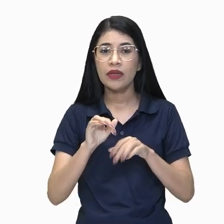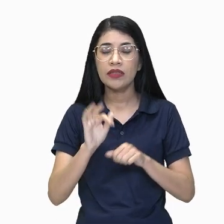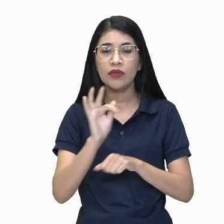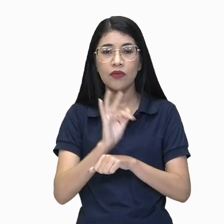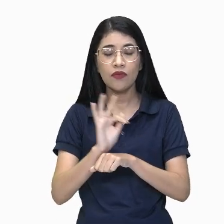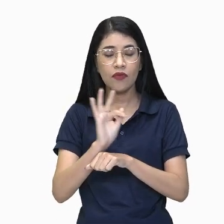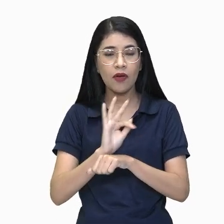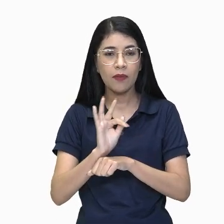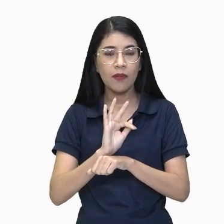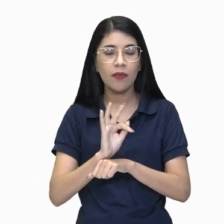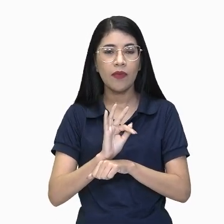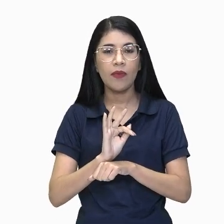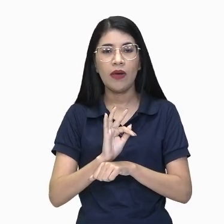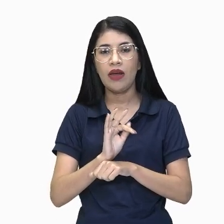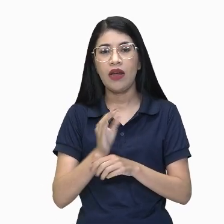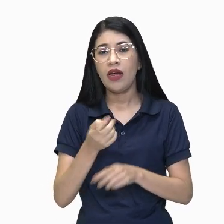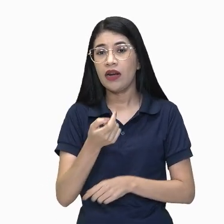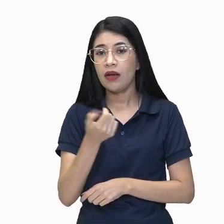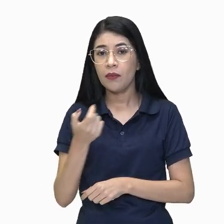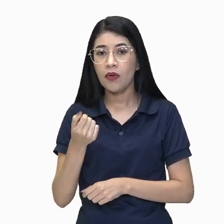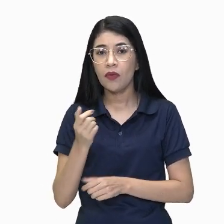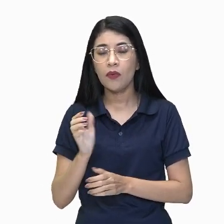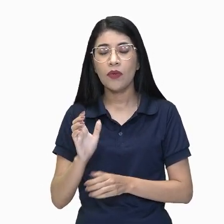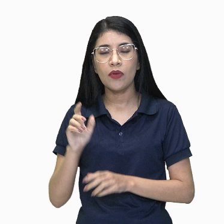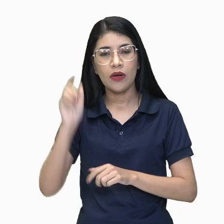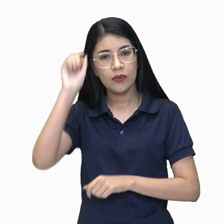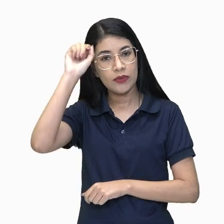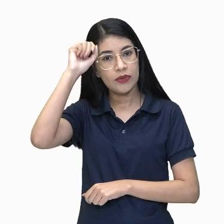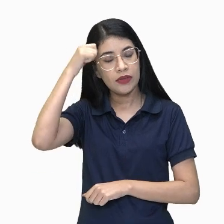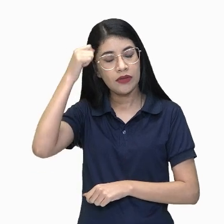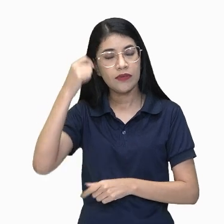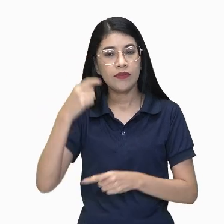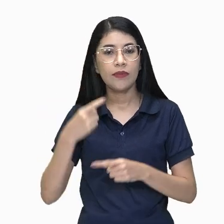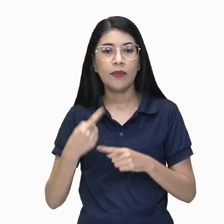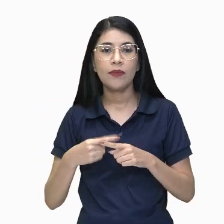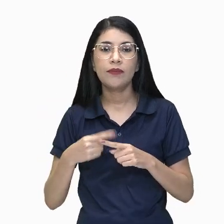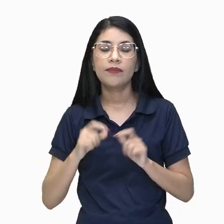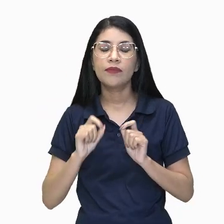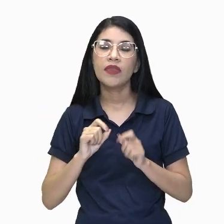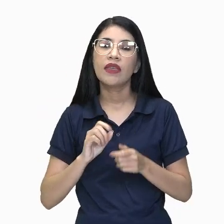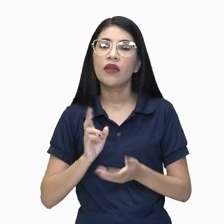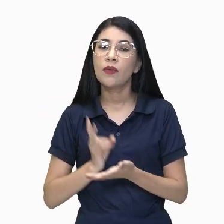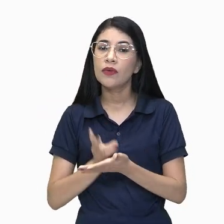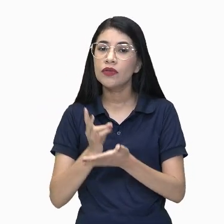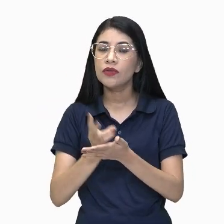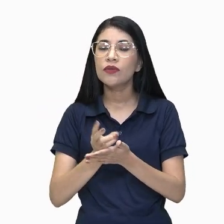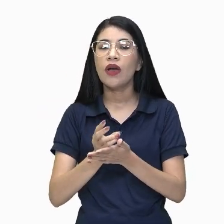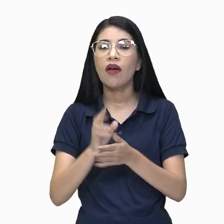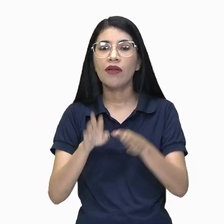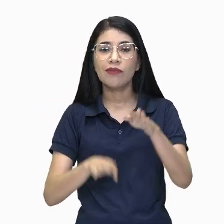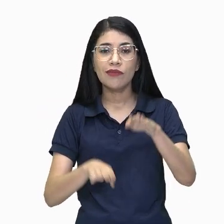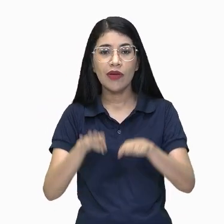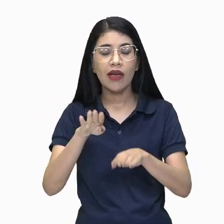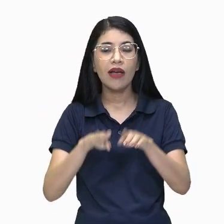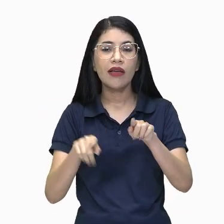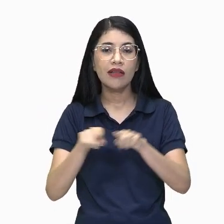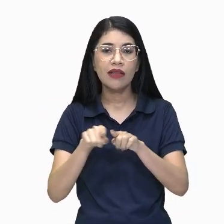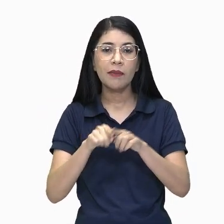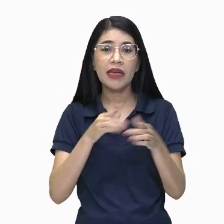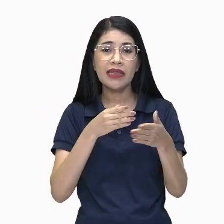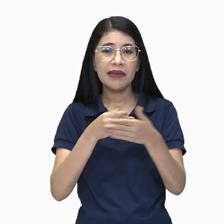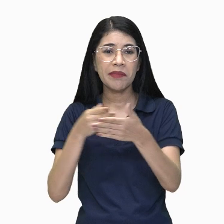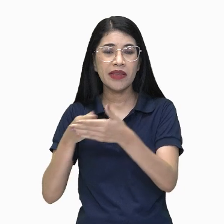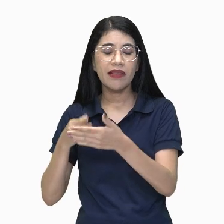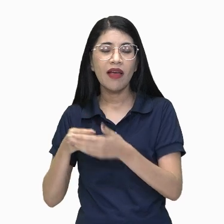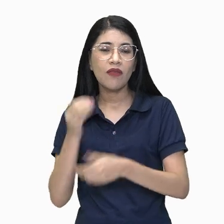ela era escassa para os negros, né, perpetuando a desigualdade e limitando as